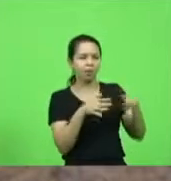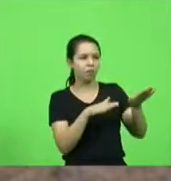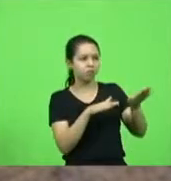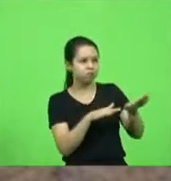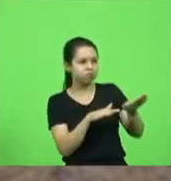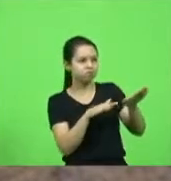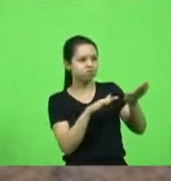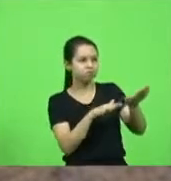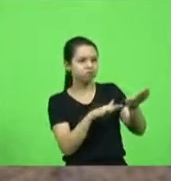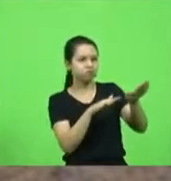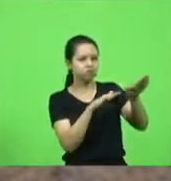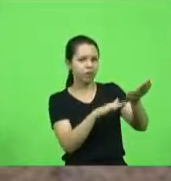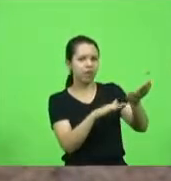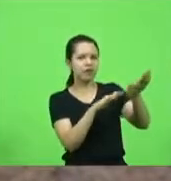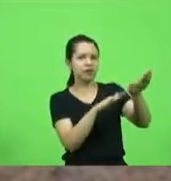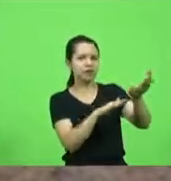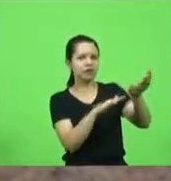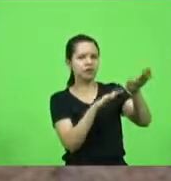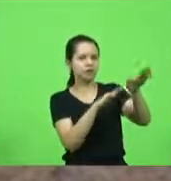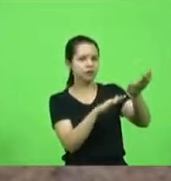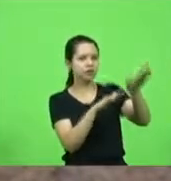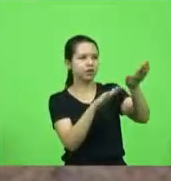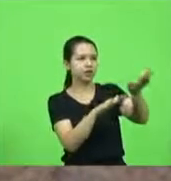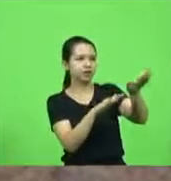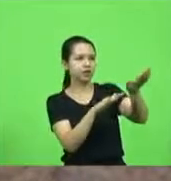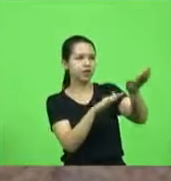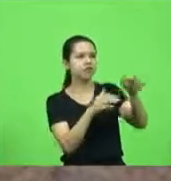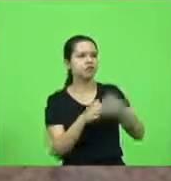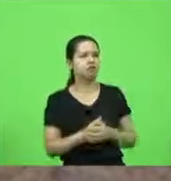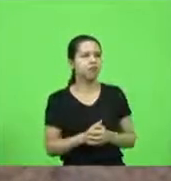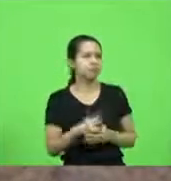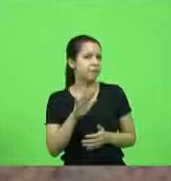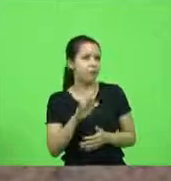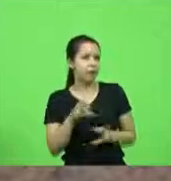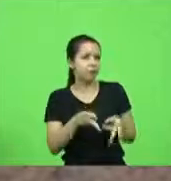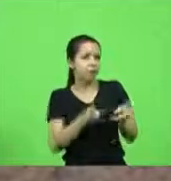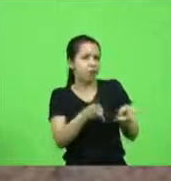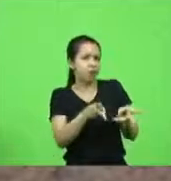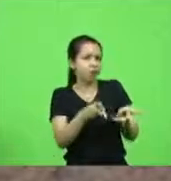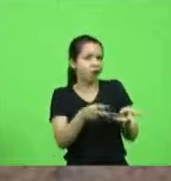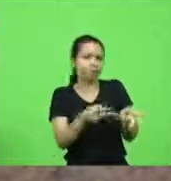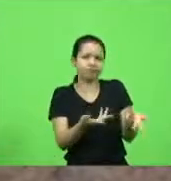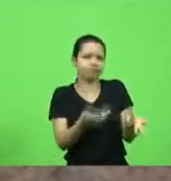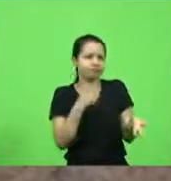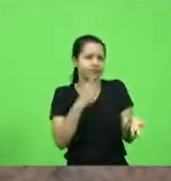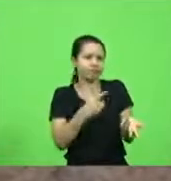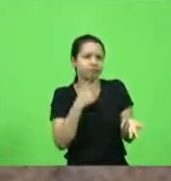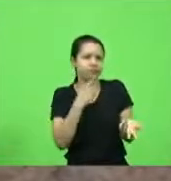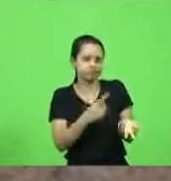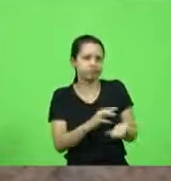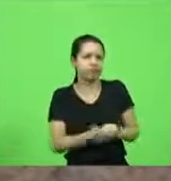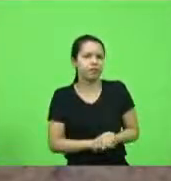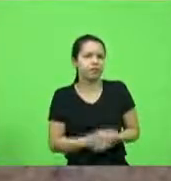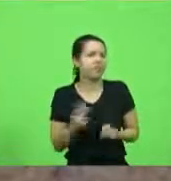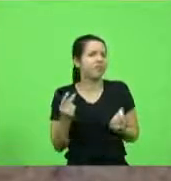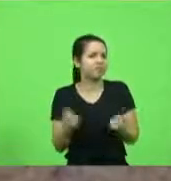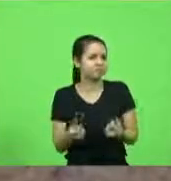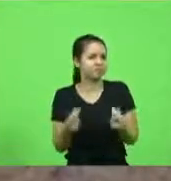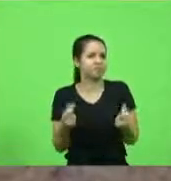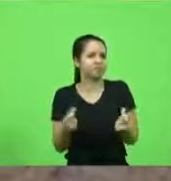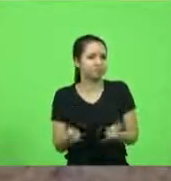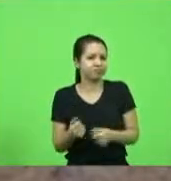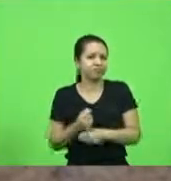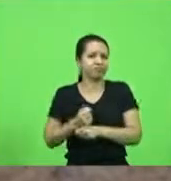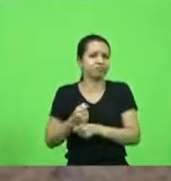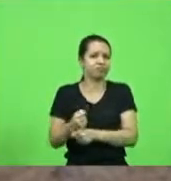e não tem como continuar desse jeito. E isso vem de longa data, não é de